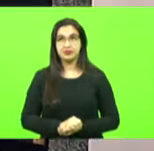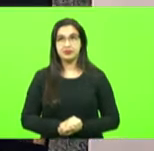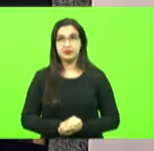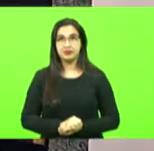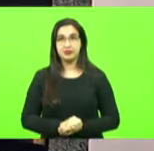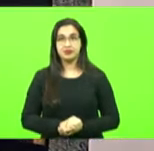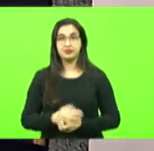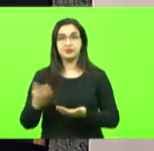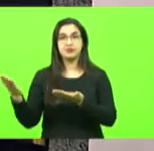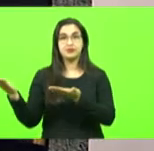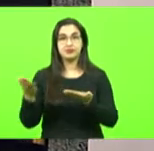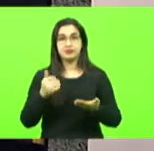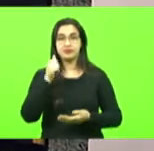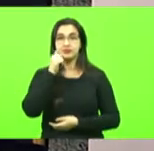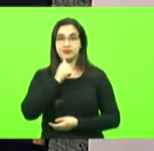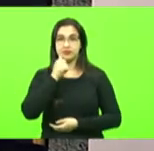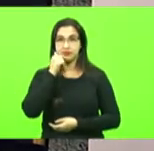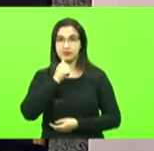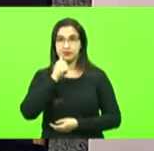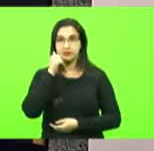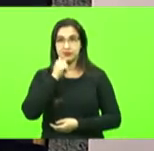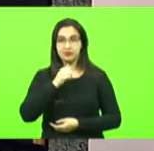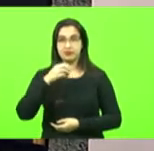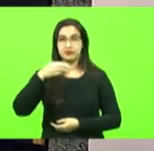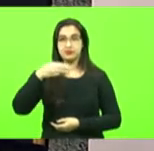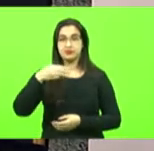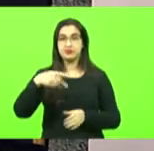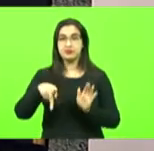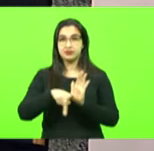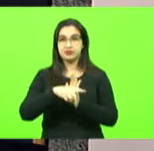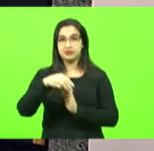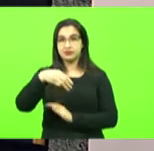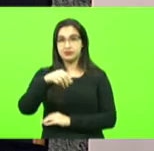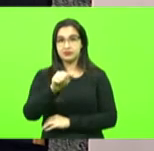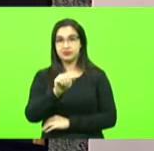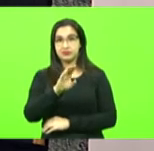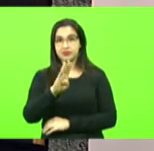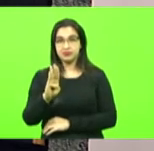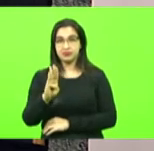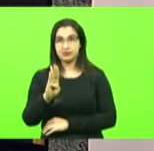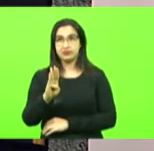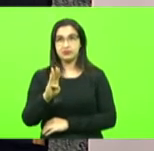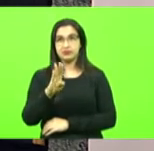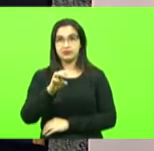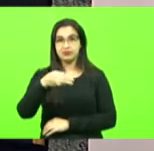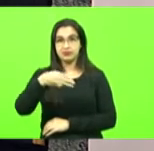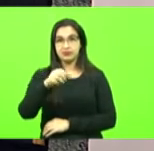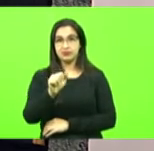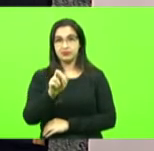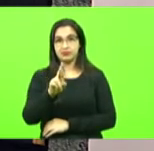Convidamos a senhora membro do Movimento dos Atingidos por Barragens em Santa Catarina, Maria Virgues.